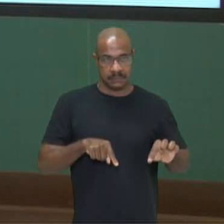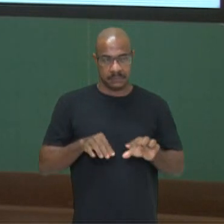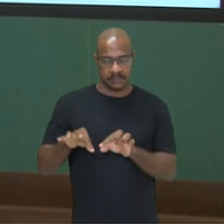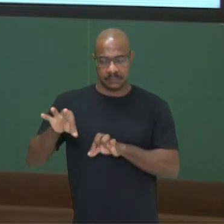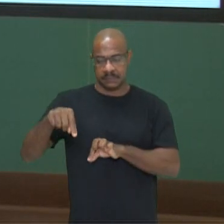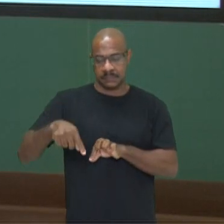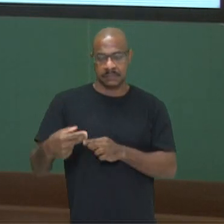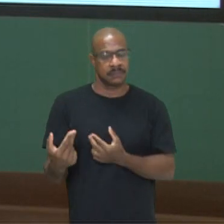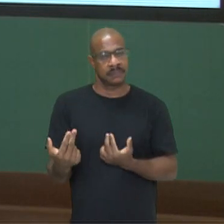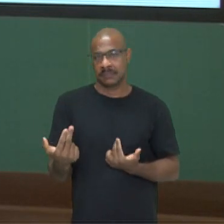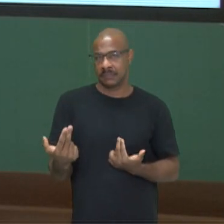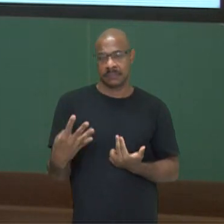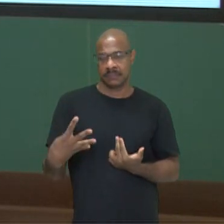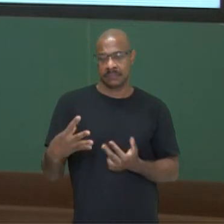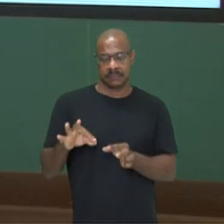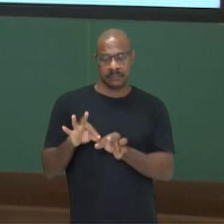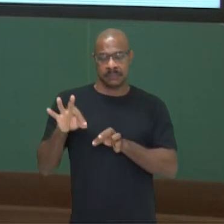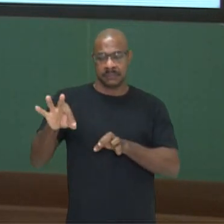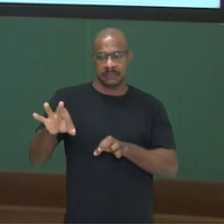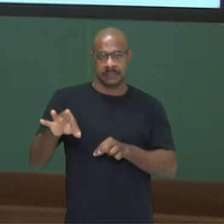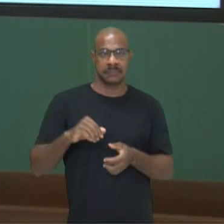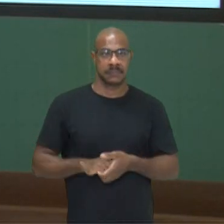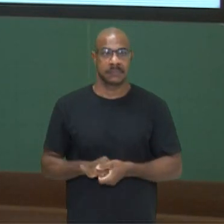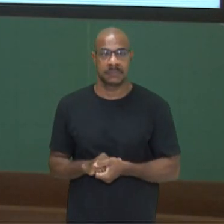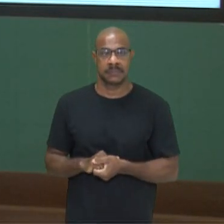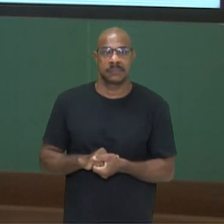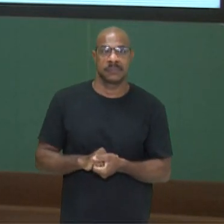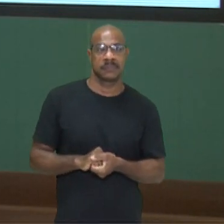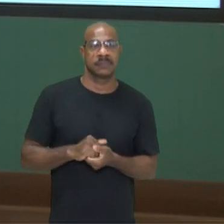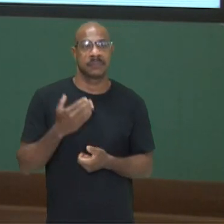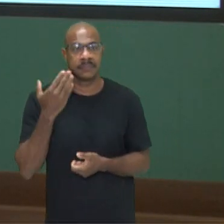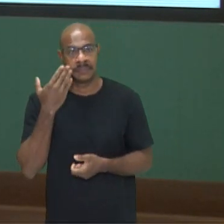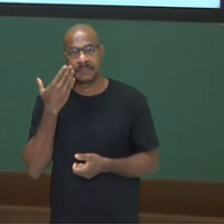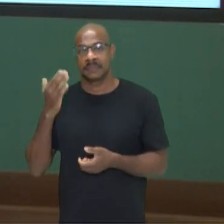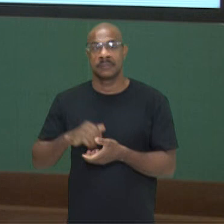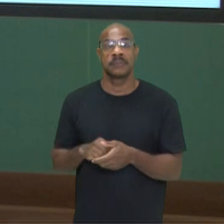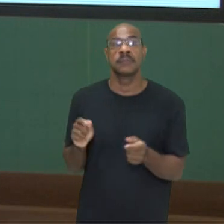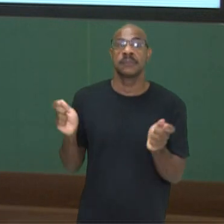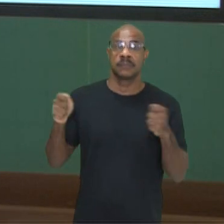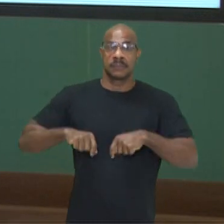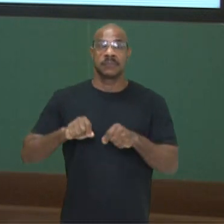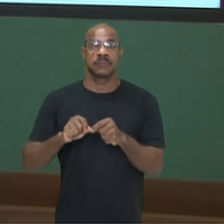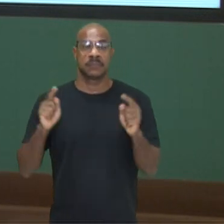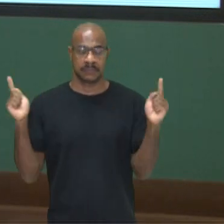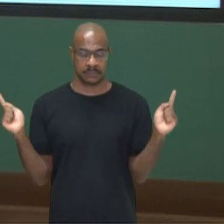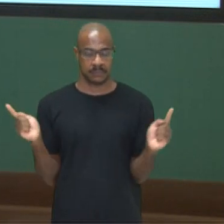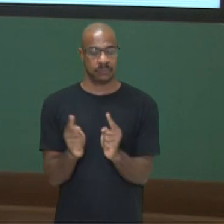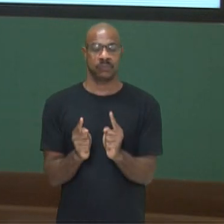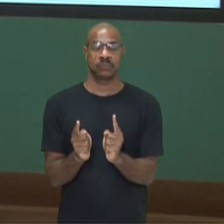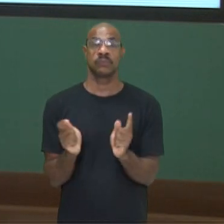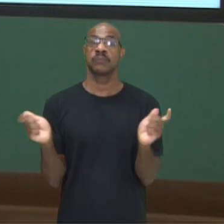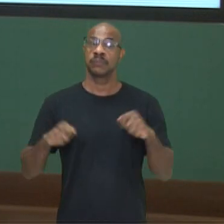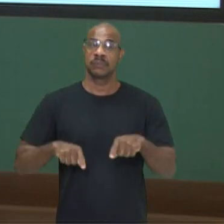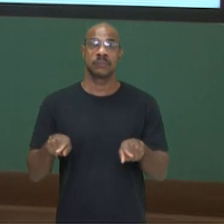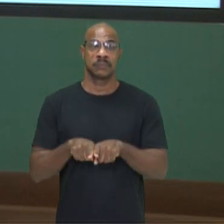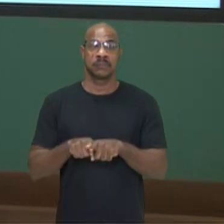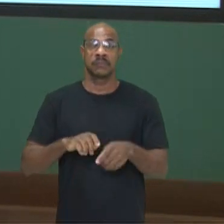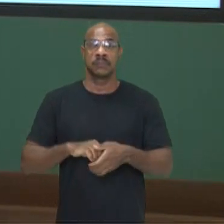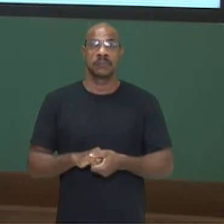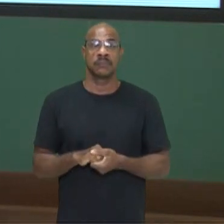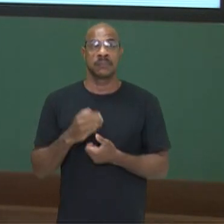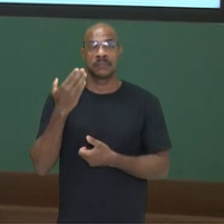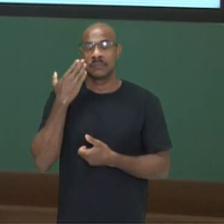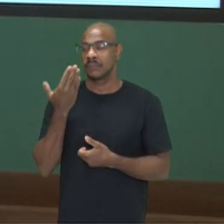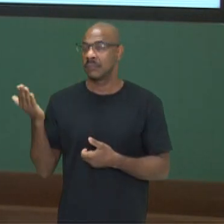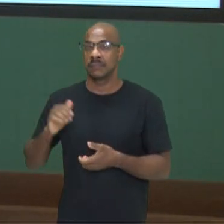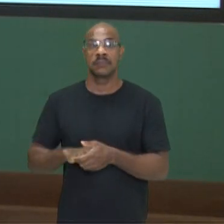valer 4 metros, ok? Bom, e eu posso simplificar ainda mais essa fórmula da área. Eu